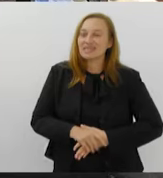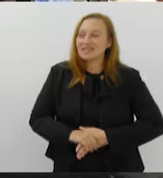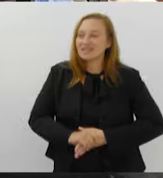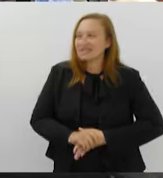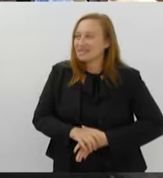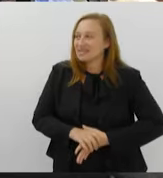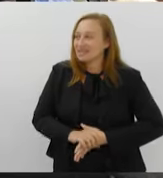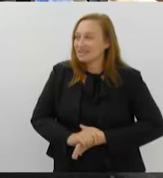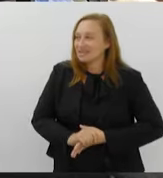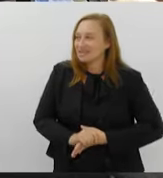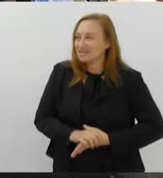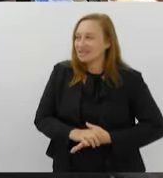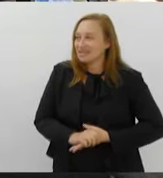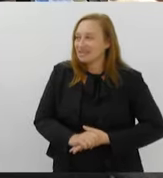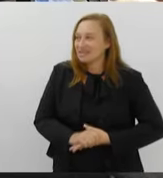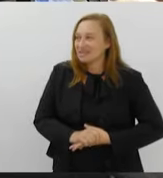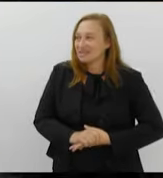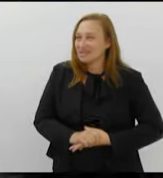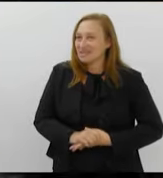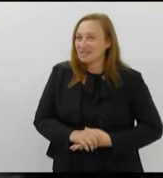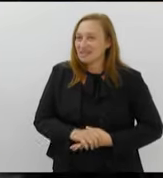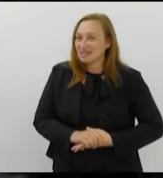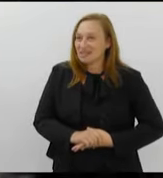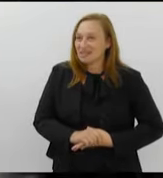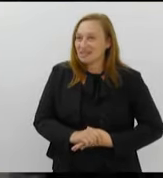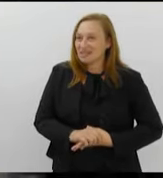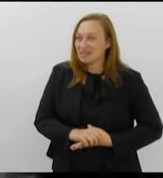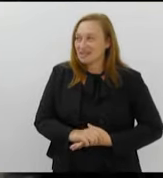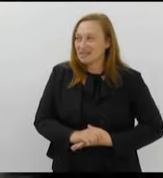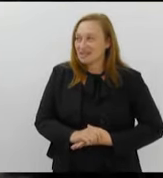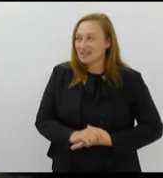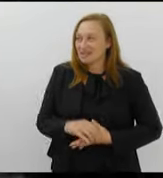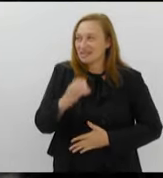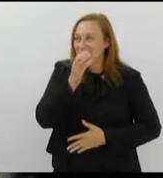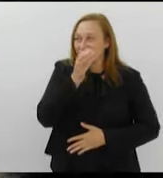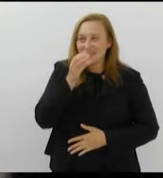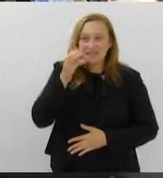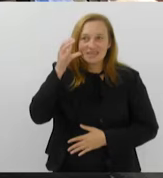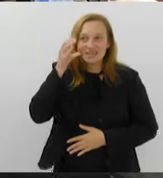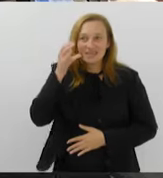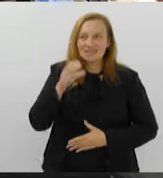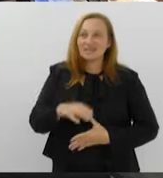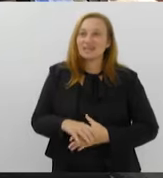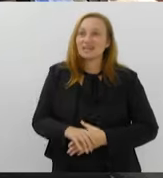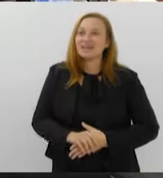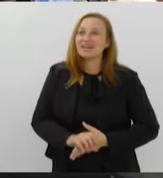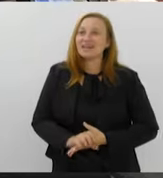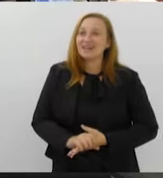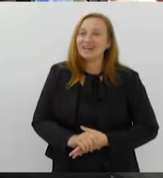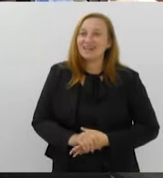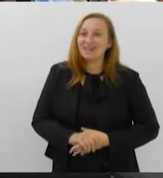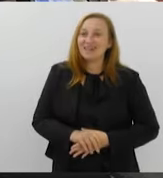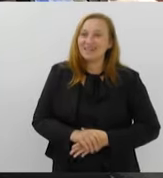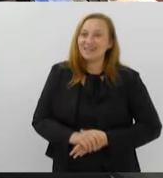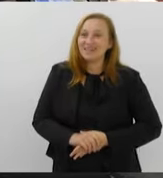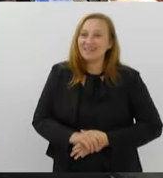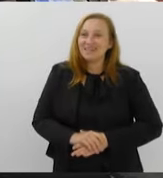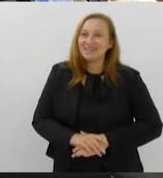Presidente, boa tarde a todos. Boa tarde, presidente. Voto na Célia Jordão e Marta Rocha. Aí sim.